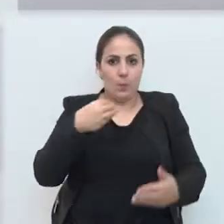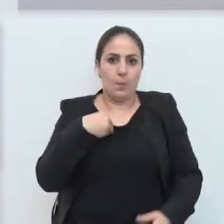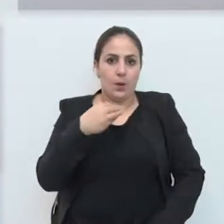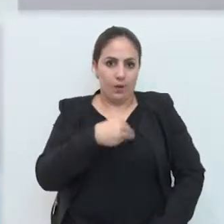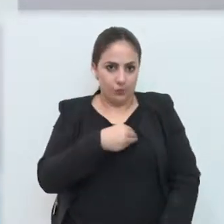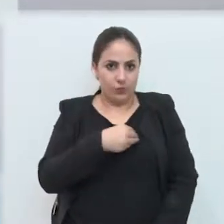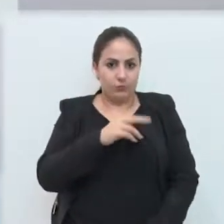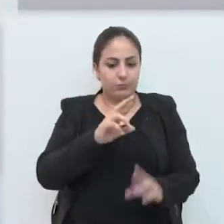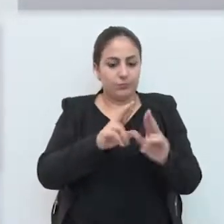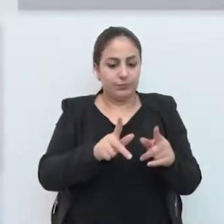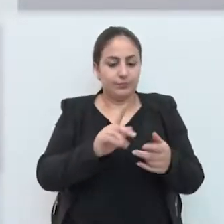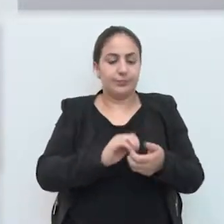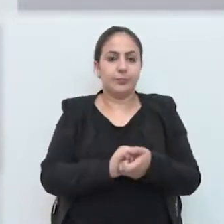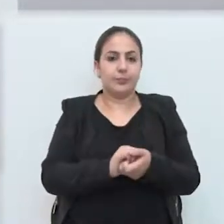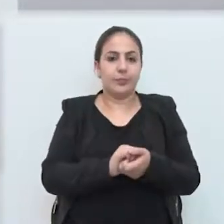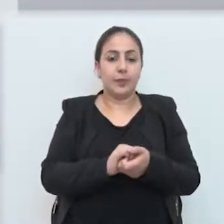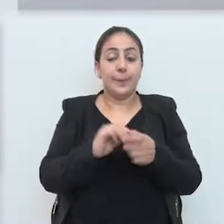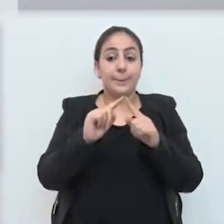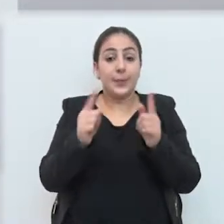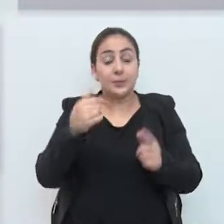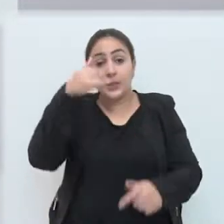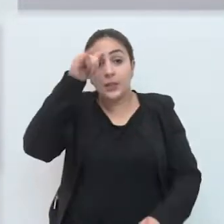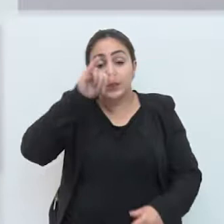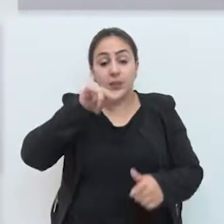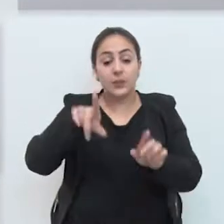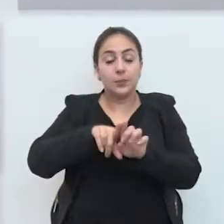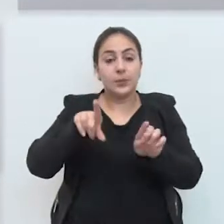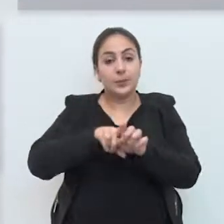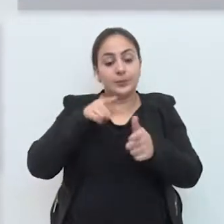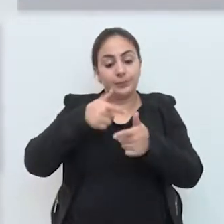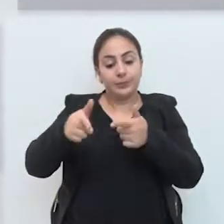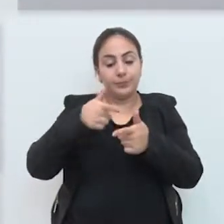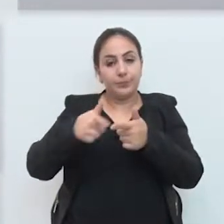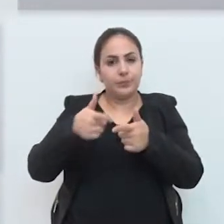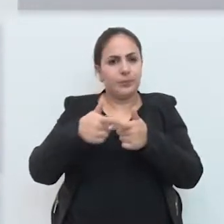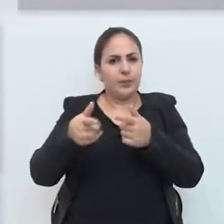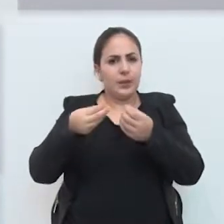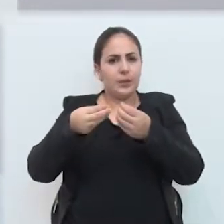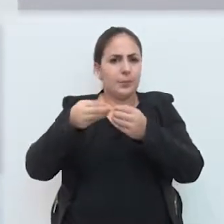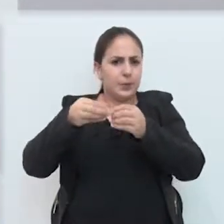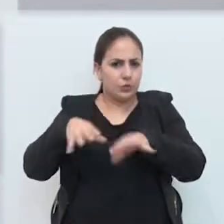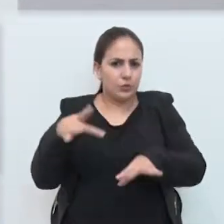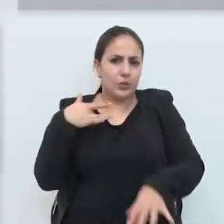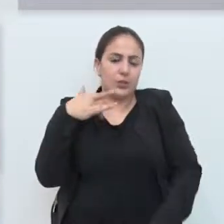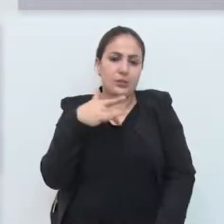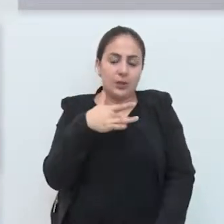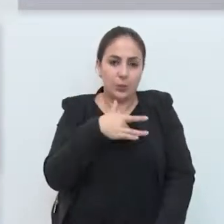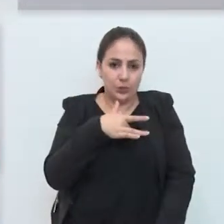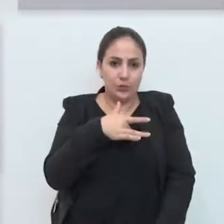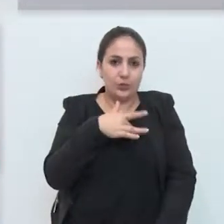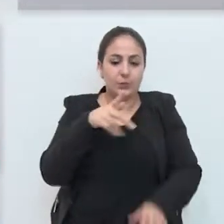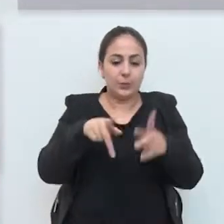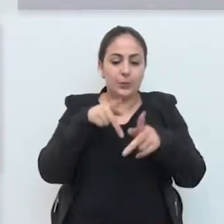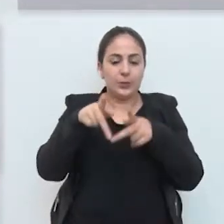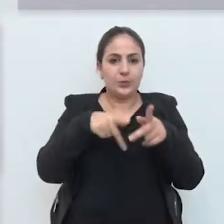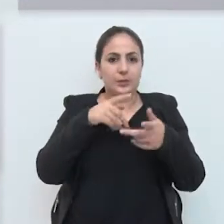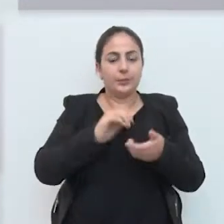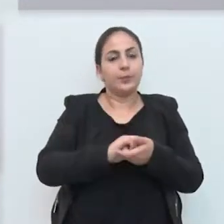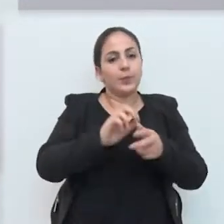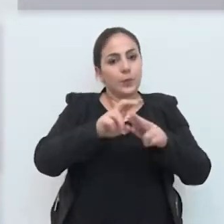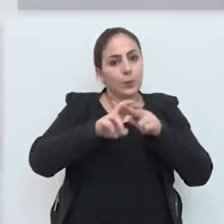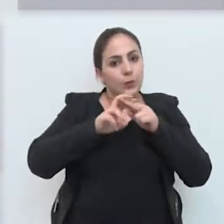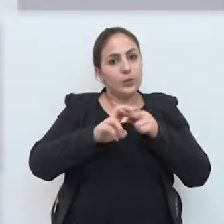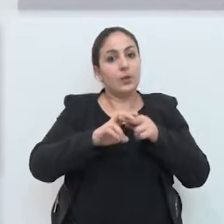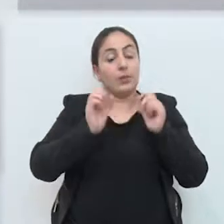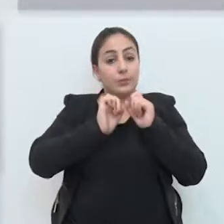um receituário diferenciado, e para evitar também algumas consequências, alguns danos em relação à saúde da